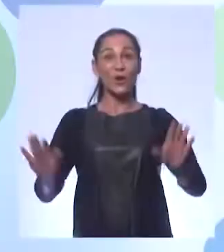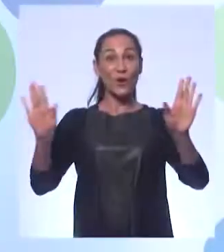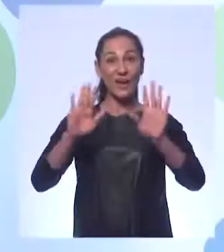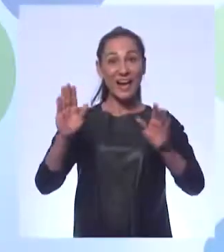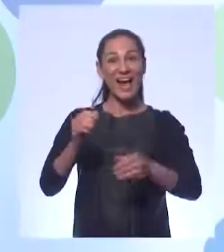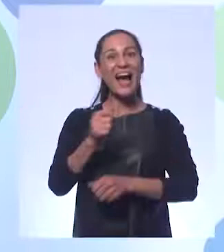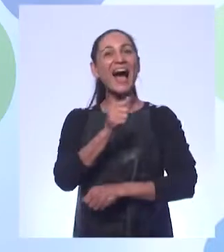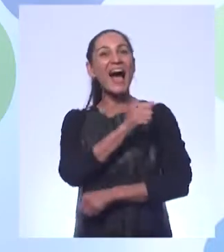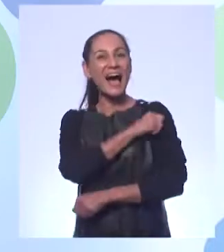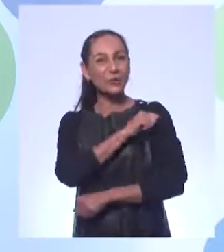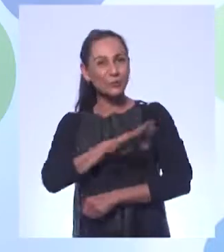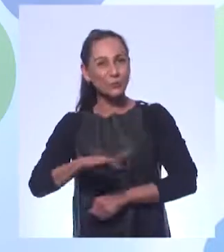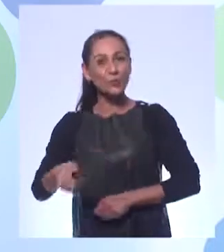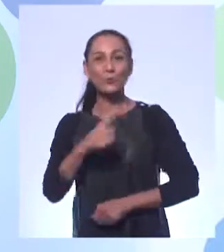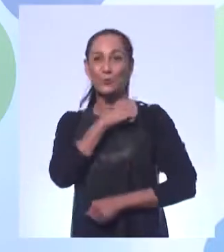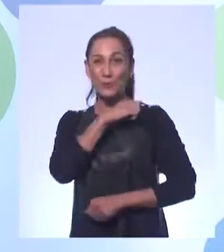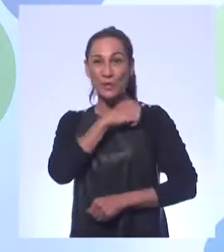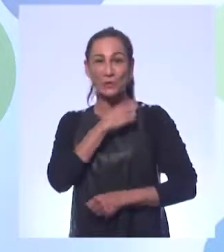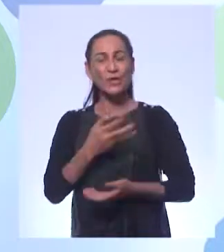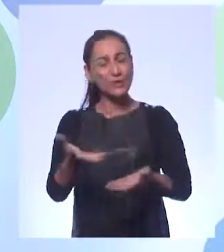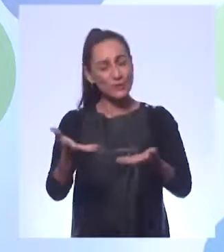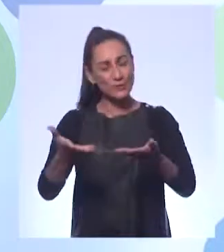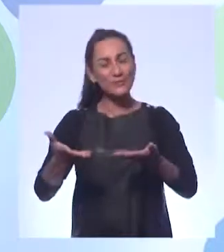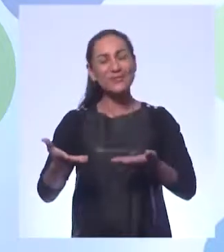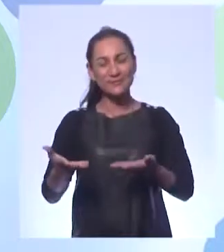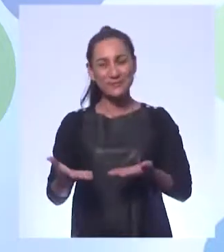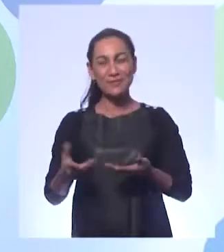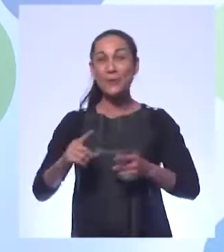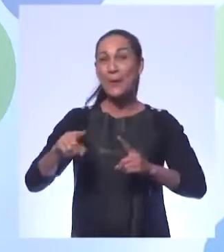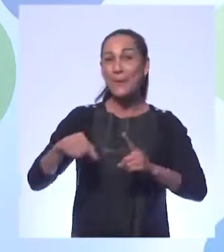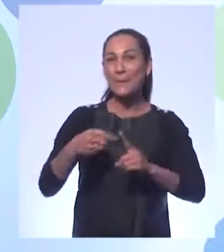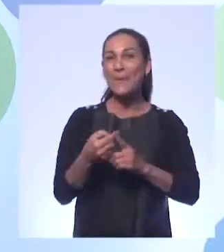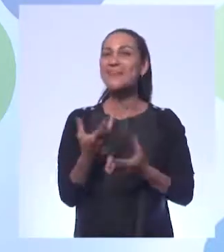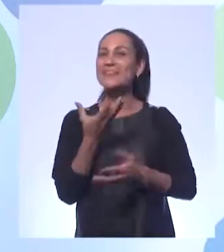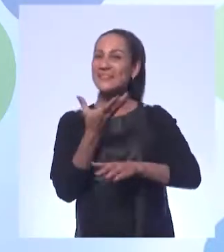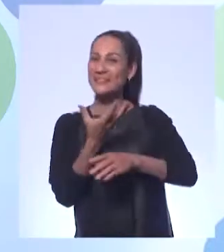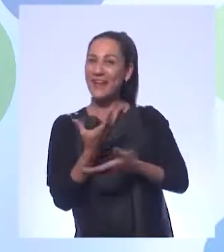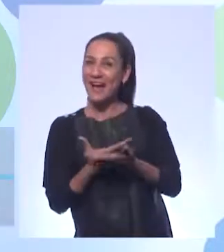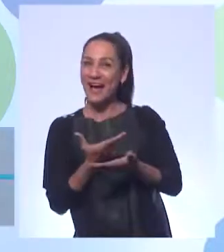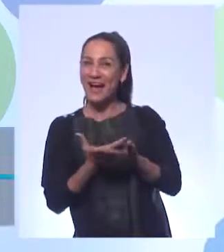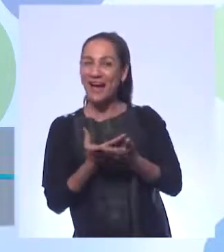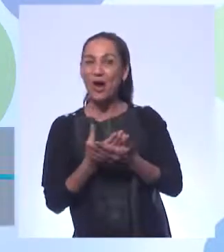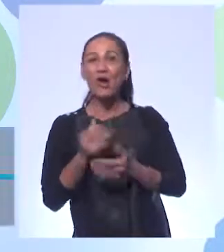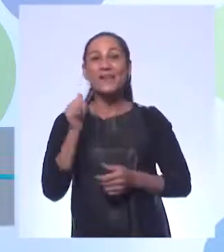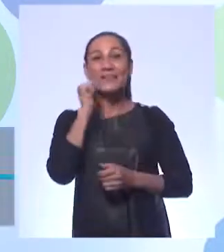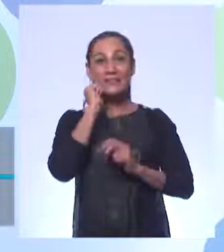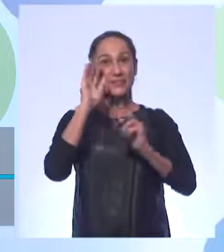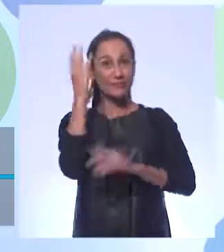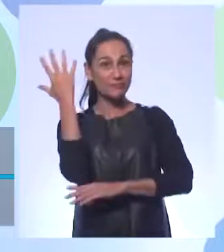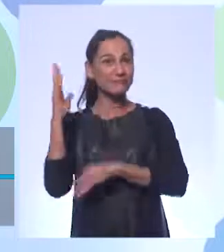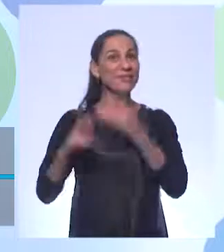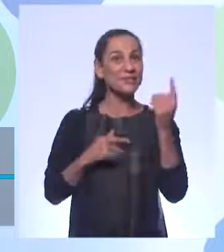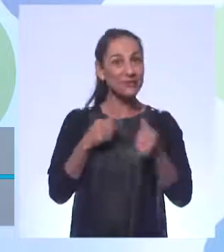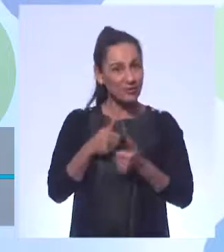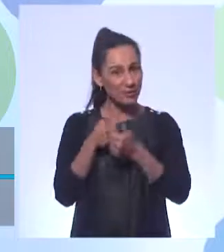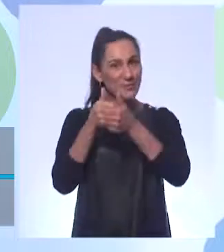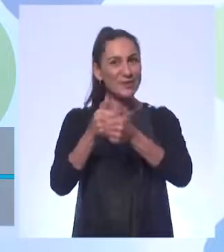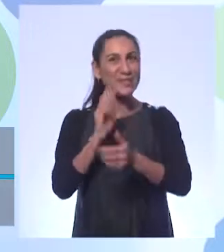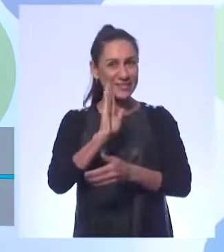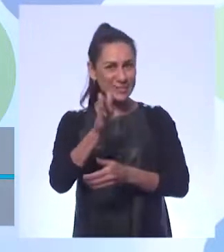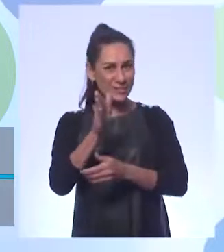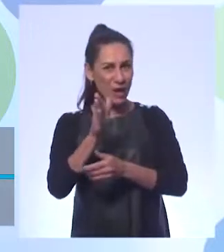Olá, estudantes do primeiro ano, sejam muito bem-vindos para mais essa aula aqui de Ciência da Natureza. Eu estava acompanhando aí, né? Vocês acabaram de ter